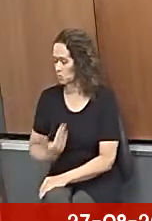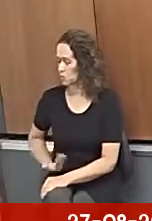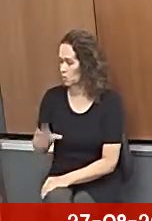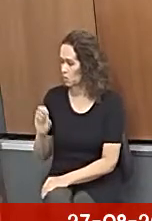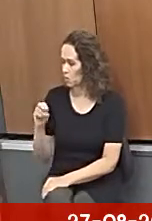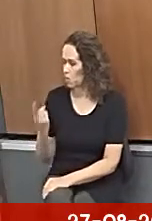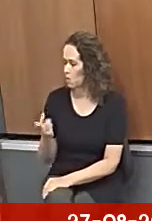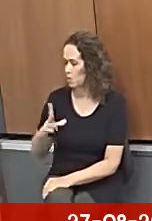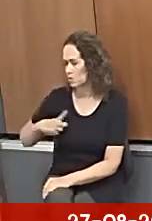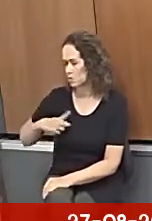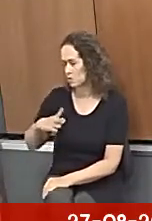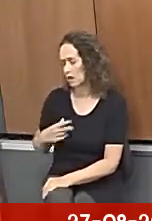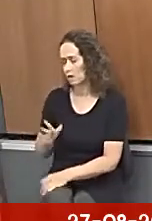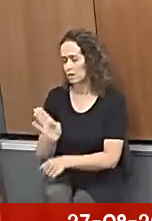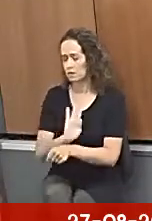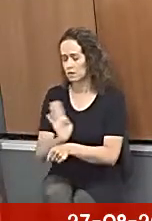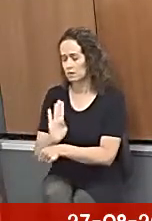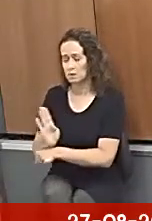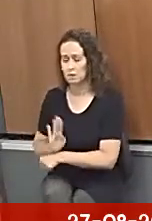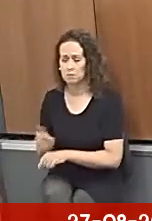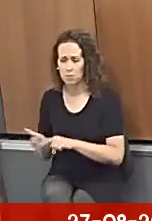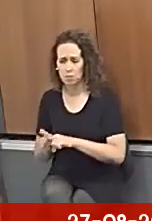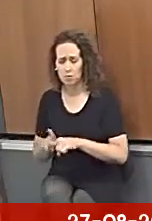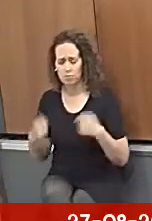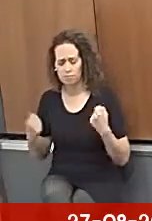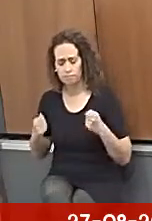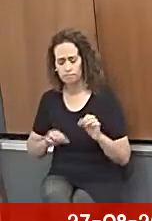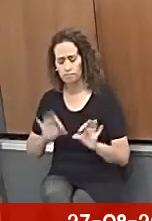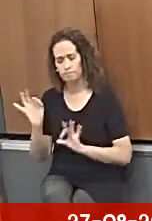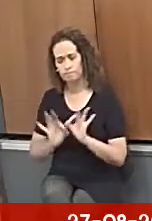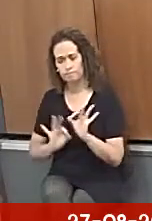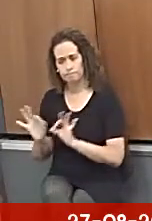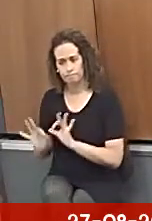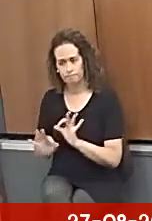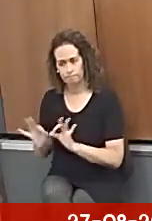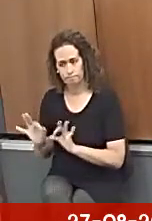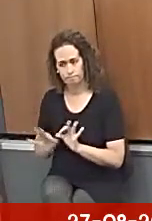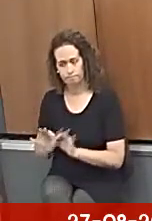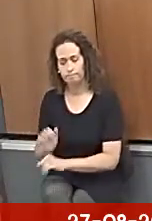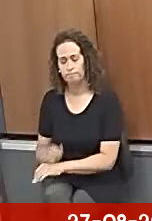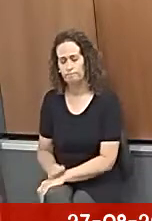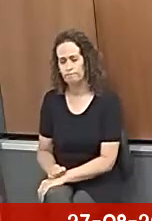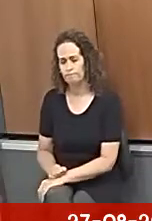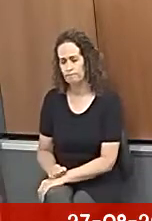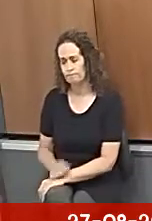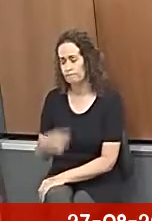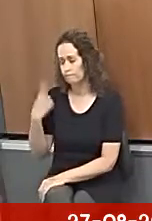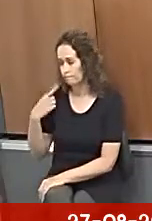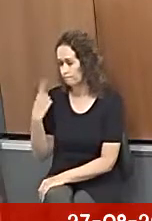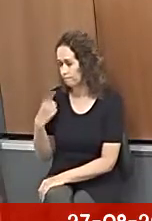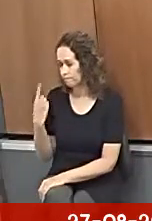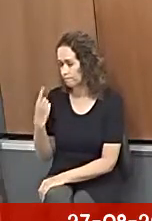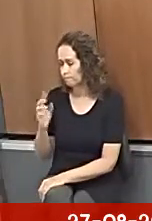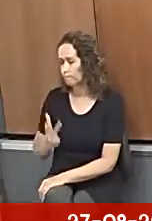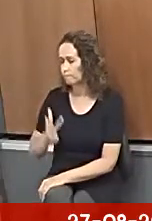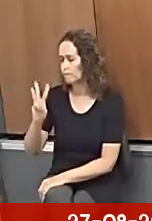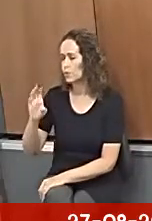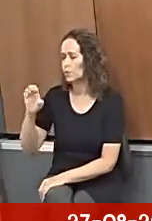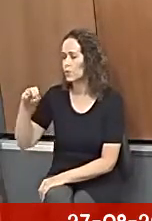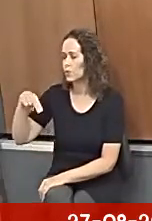cinemas a gente tem que nos organizar e e aí deputado entendeu deputado estava eu coloco à disposição